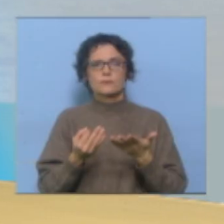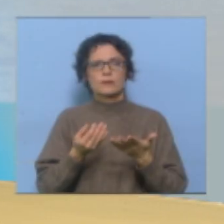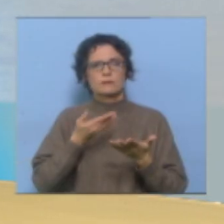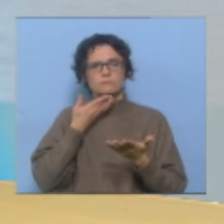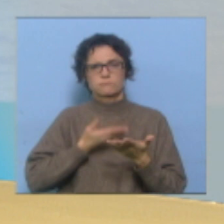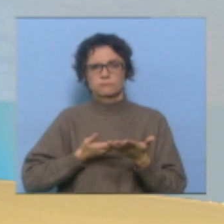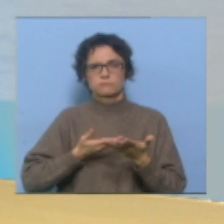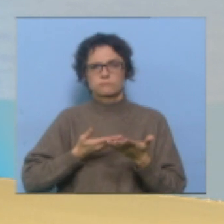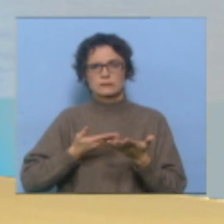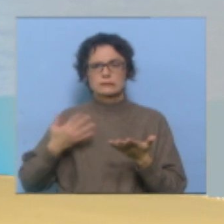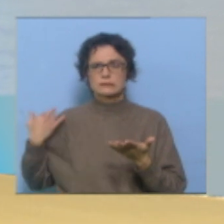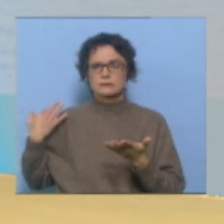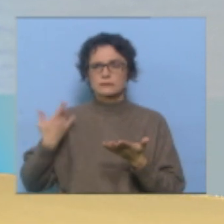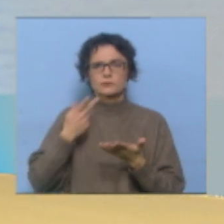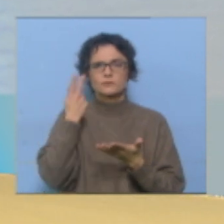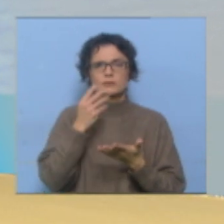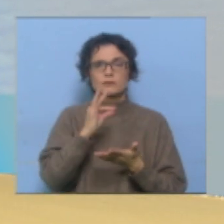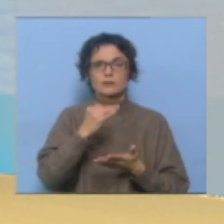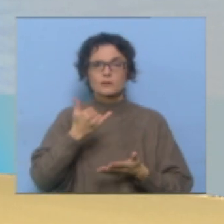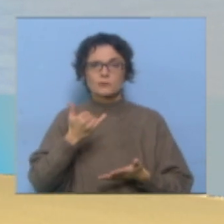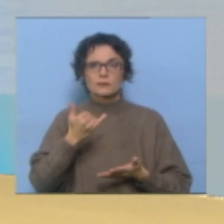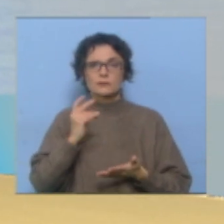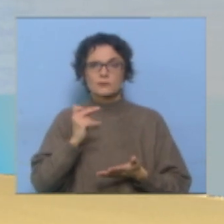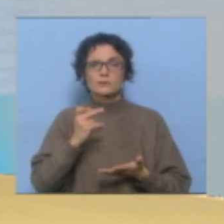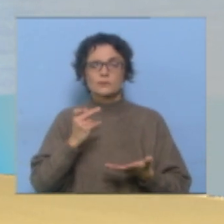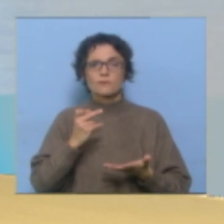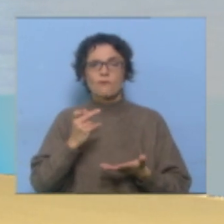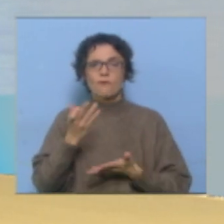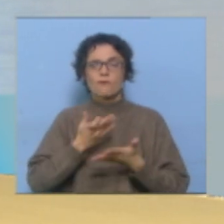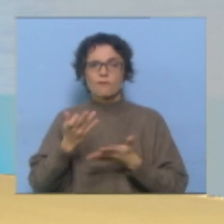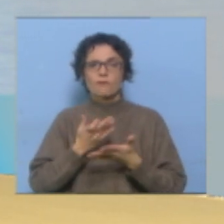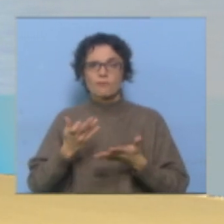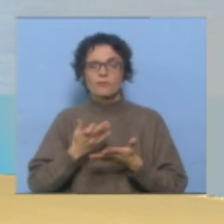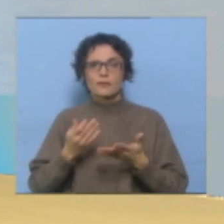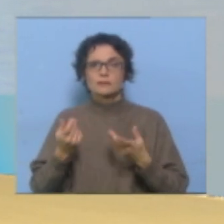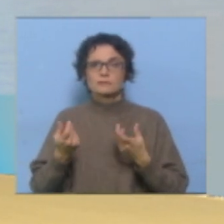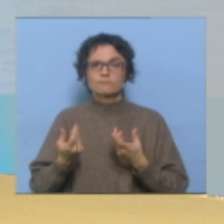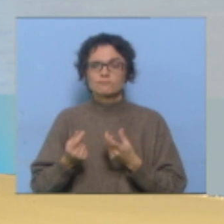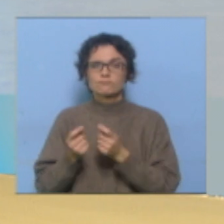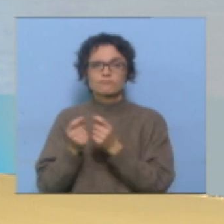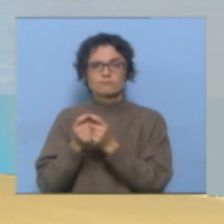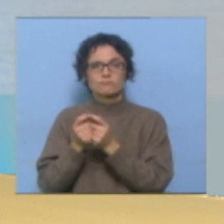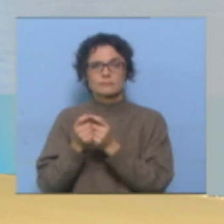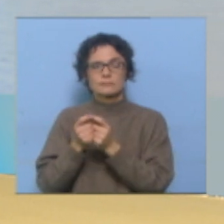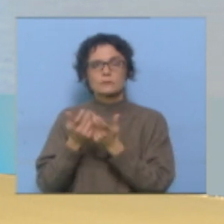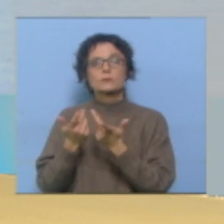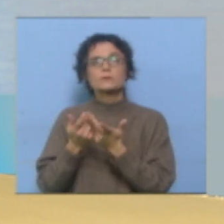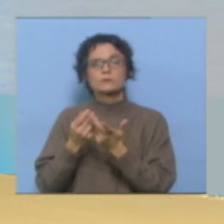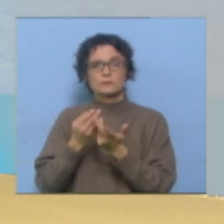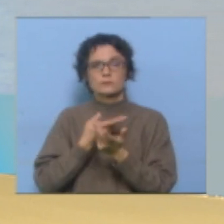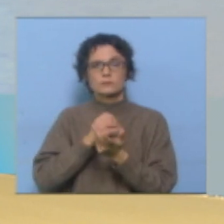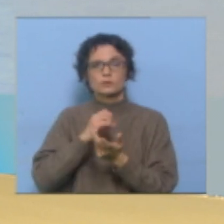experiência de 42 anos, de uma convivência muito próxima, muito direta com Dom Manuel